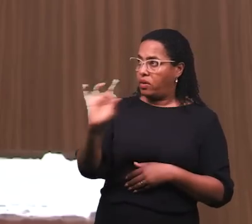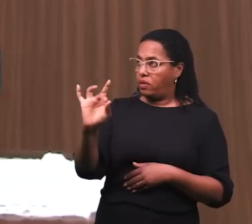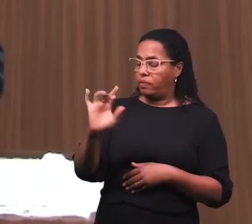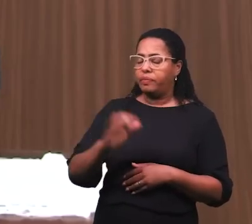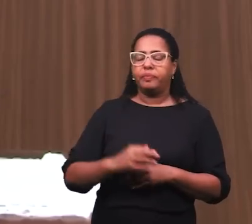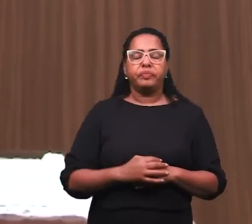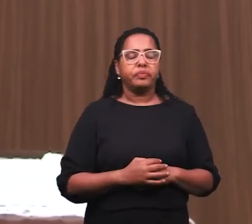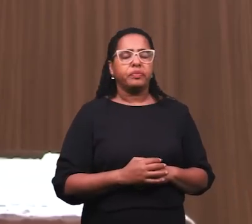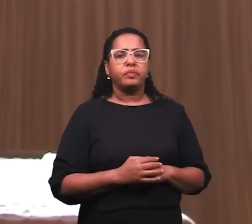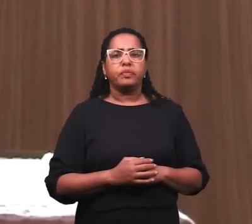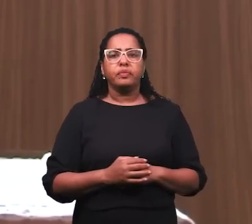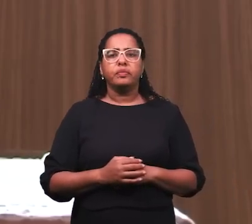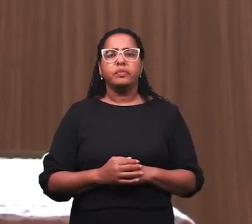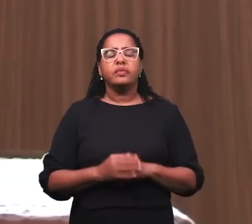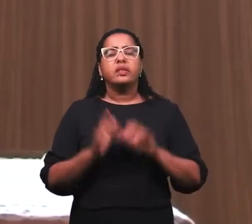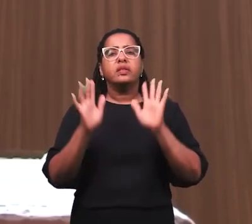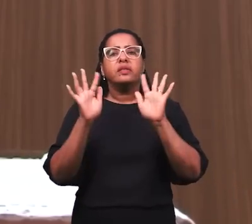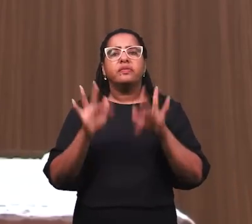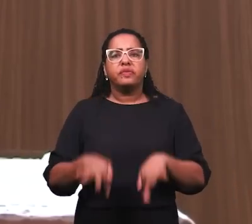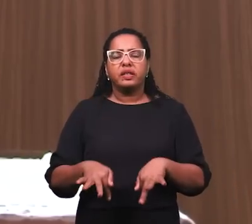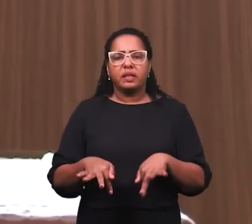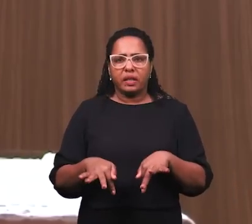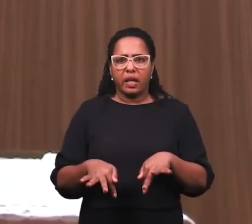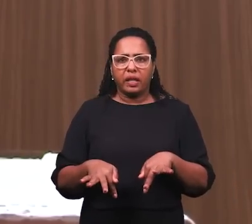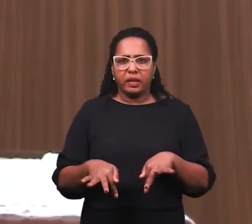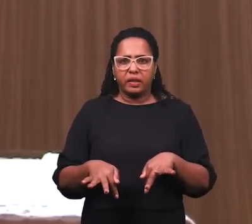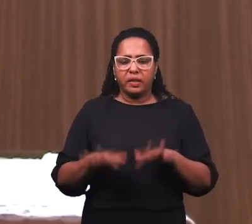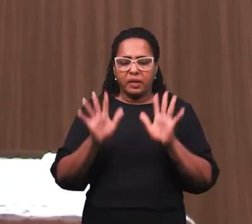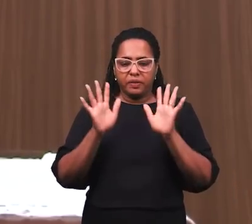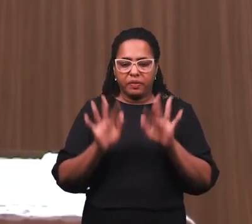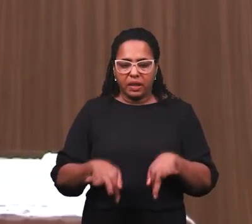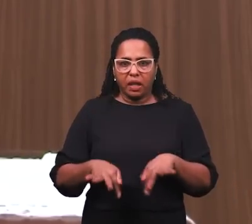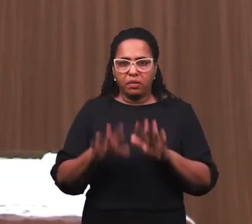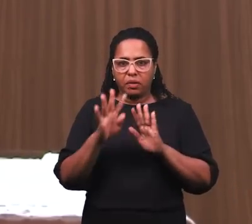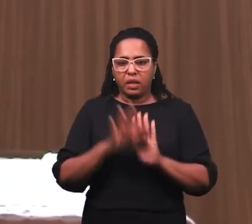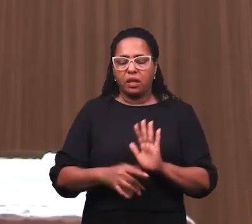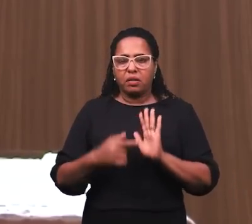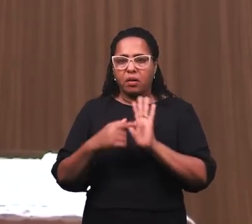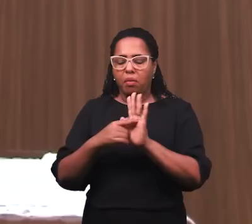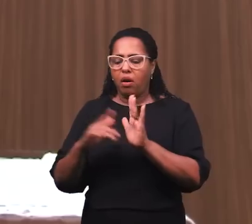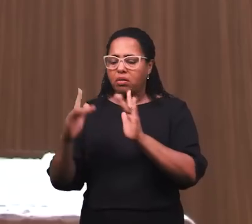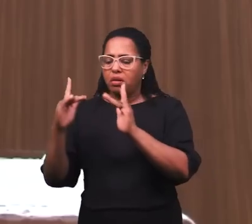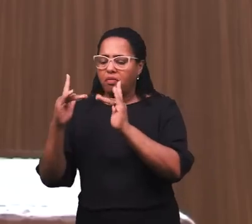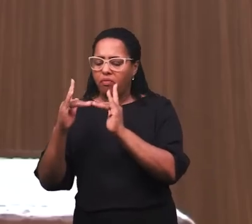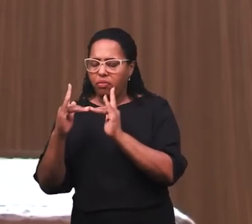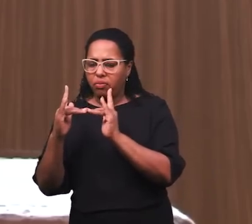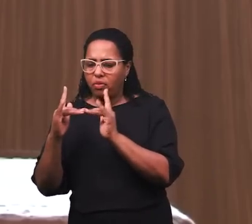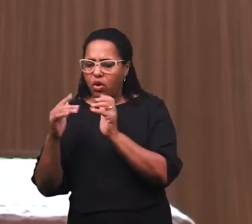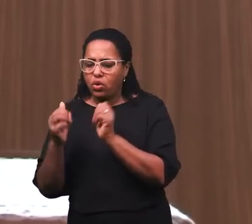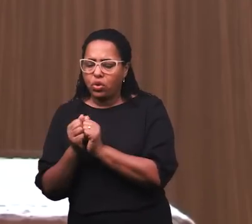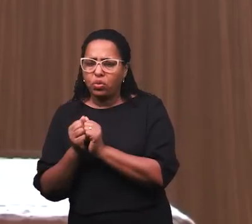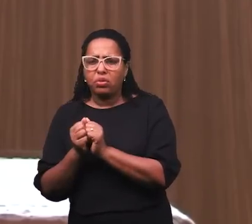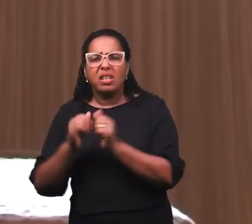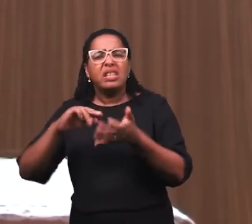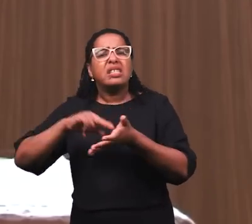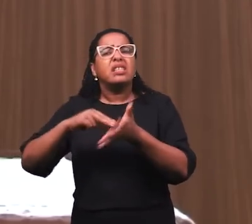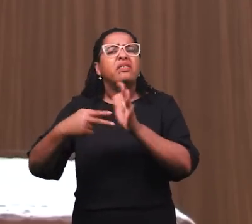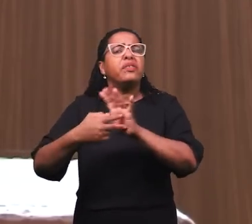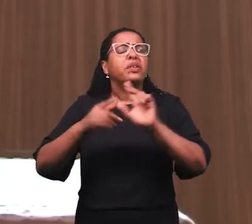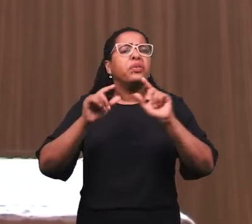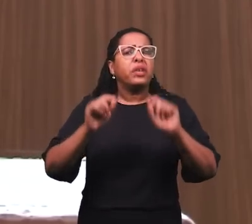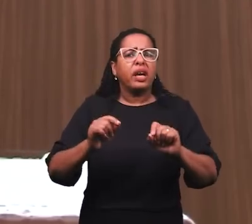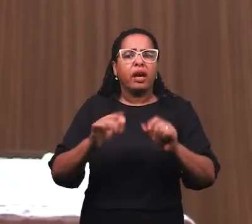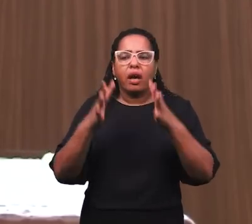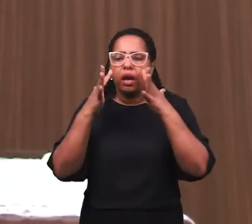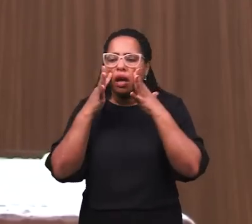Terminamos a leitura do texto com a expressão velai comigo. Velai é vigiai, é